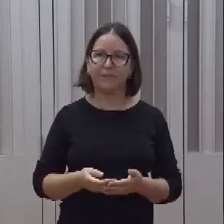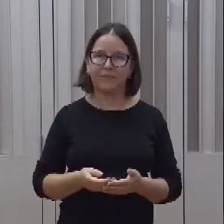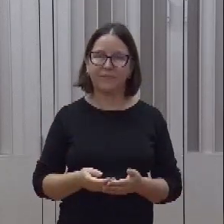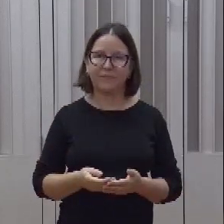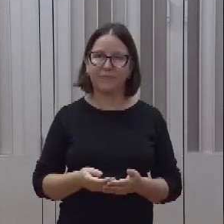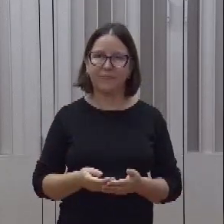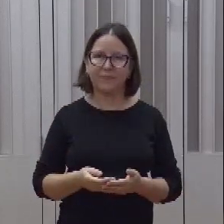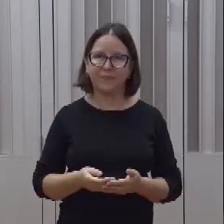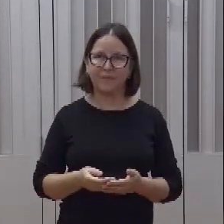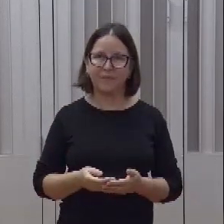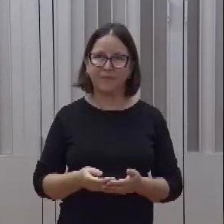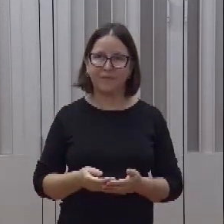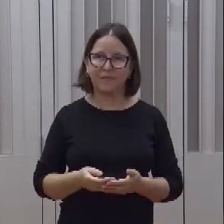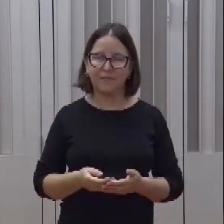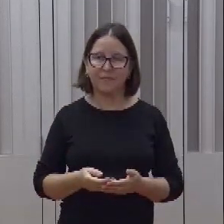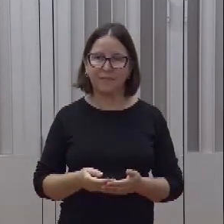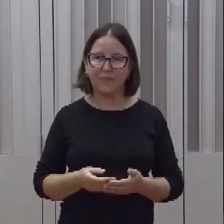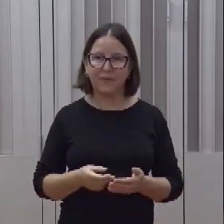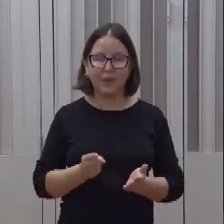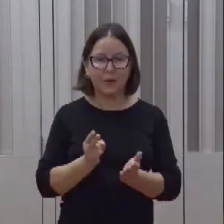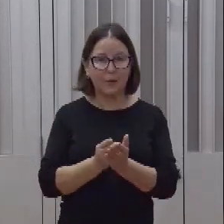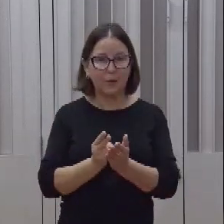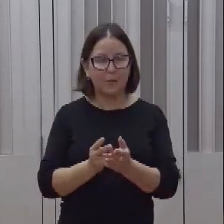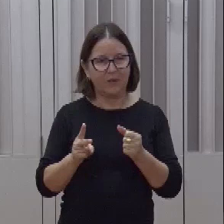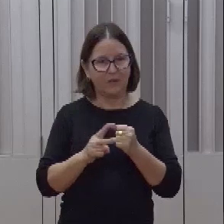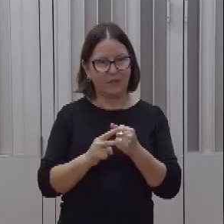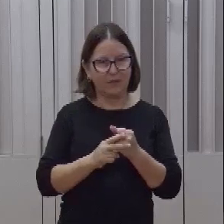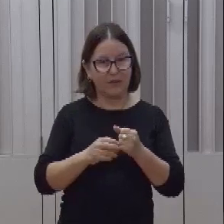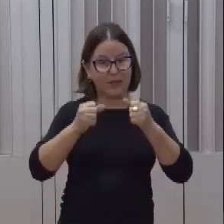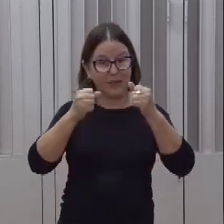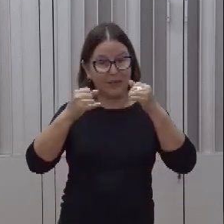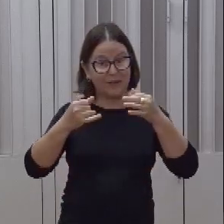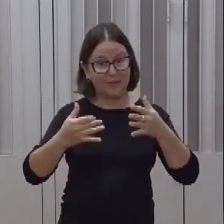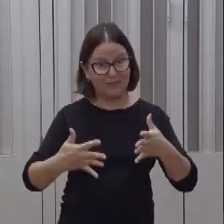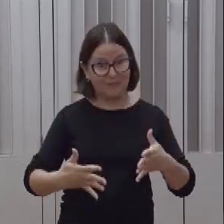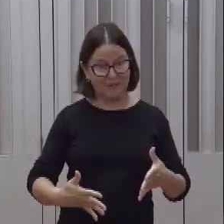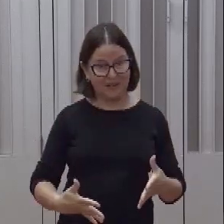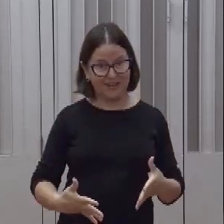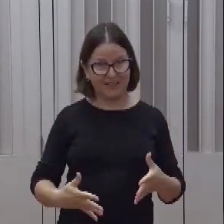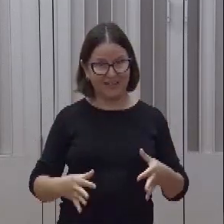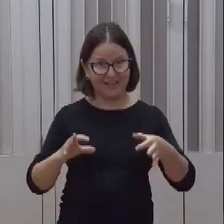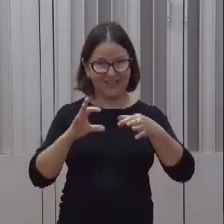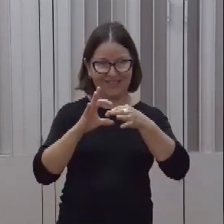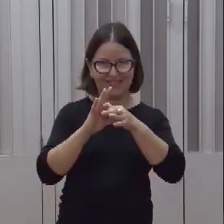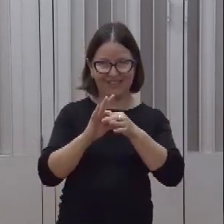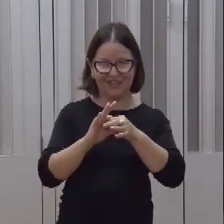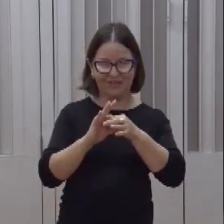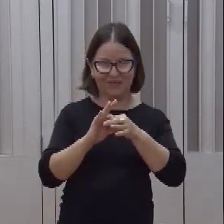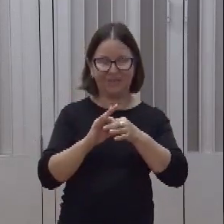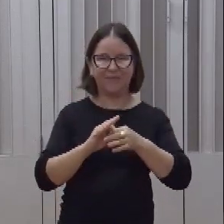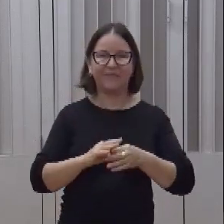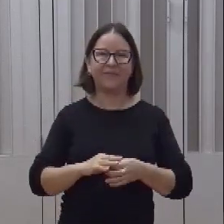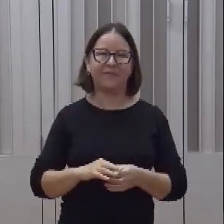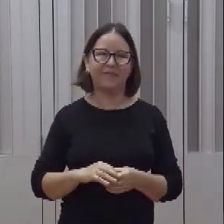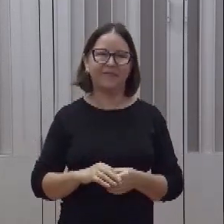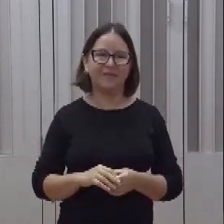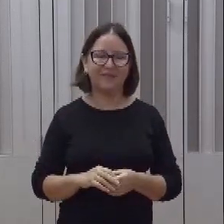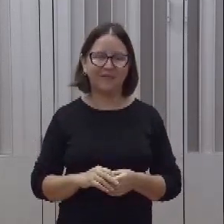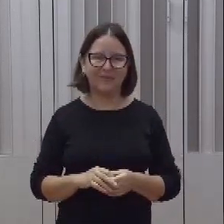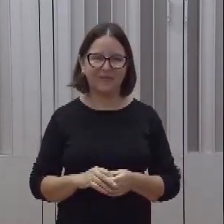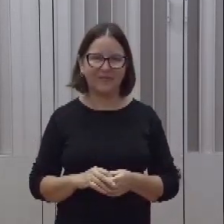que explica esta relação de convívio, de